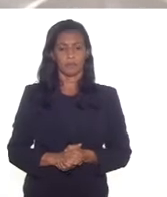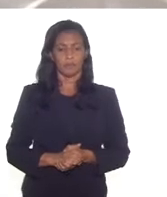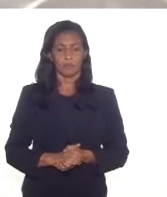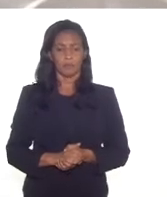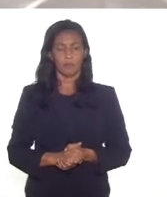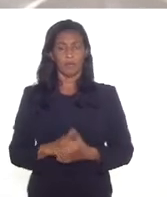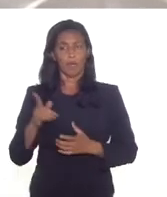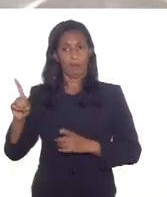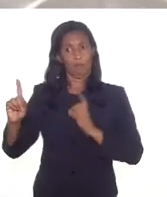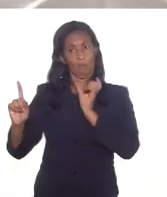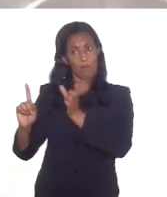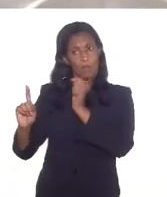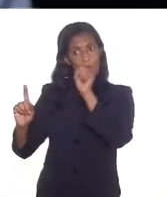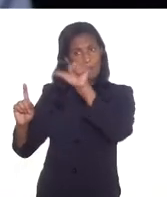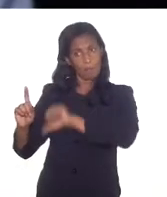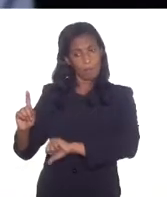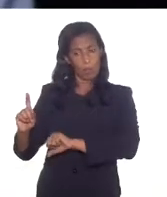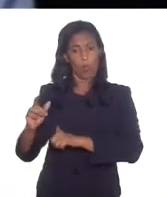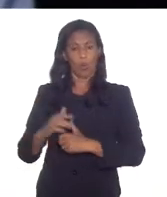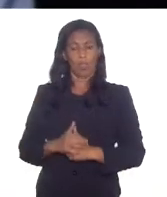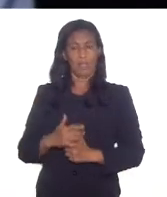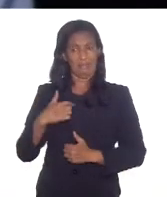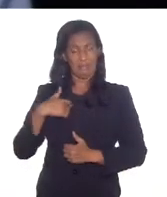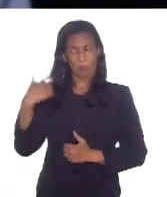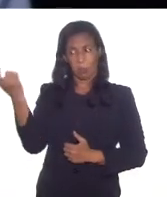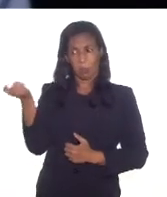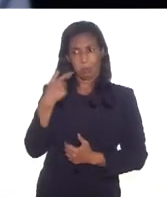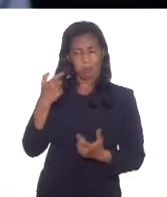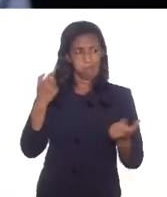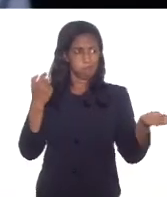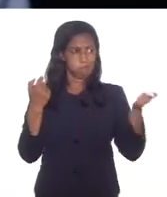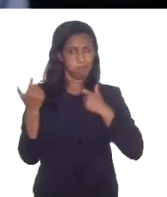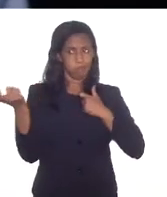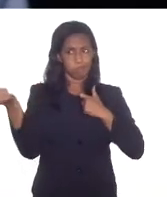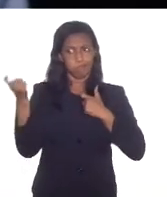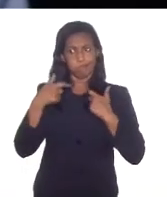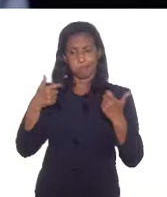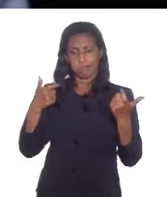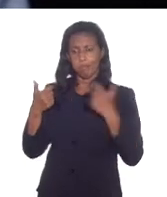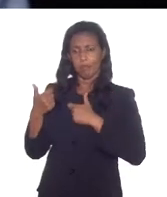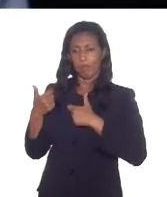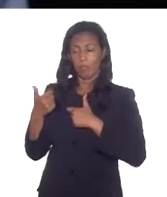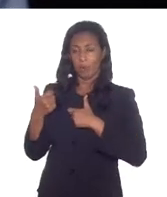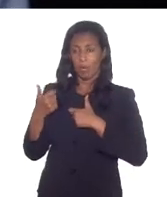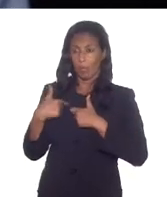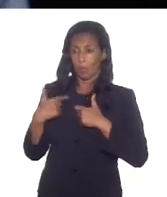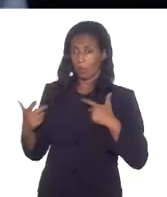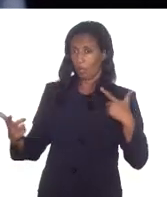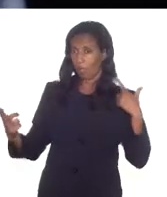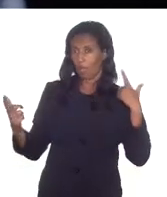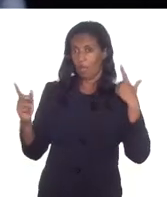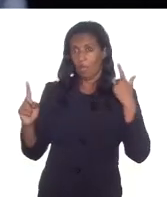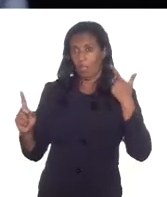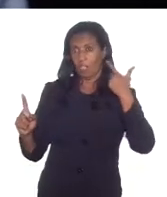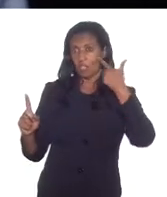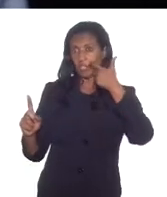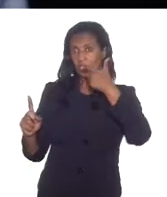leve a pior. E eu fui ofendido, fui atacado por ter dado um tiro em legítima